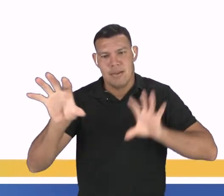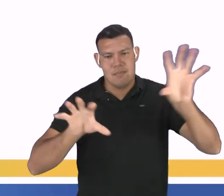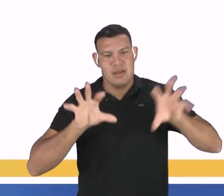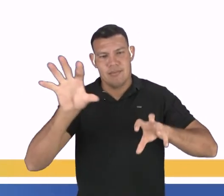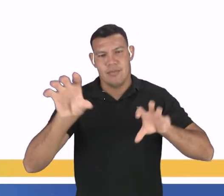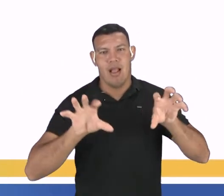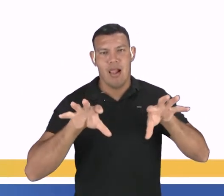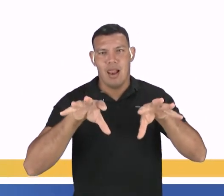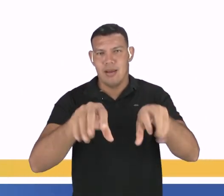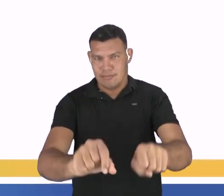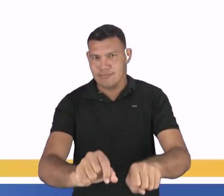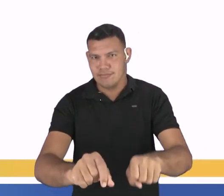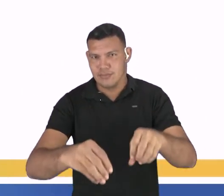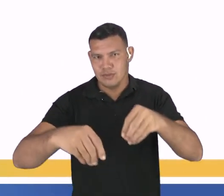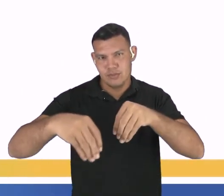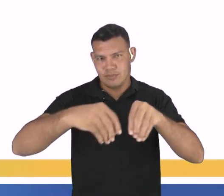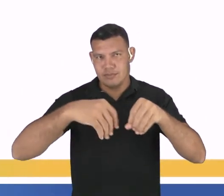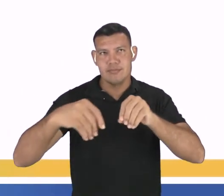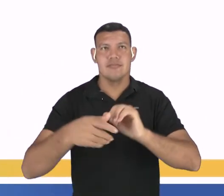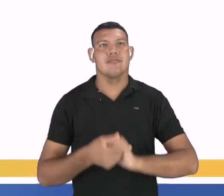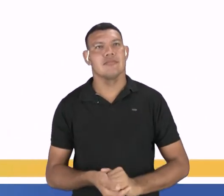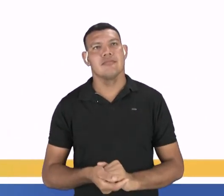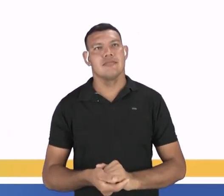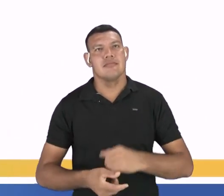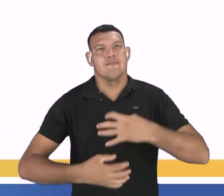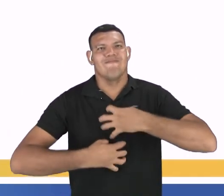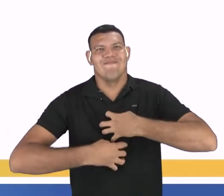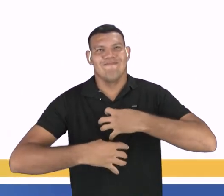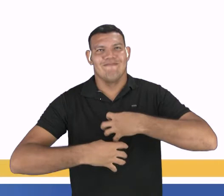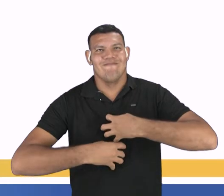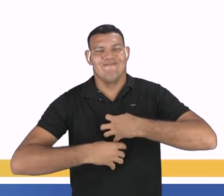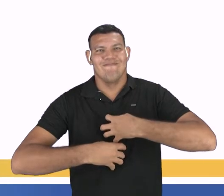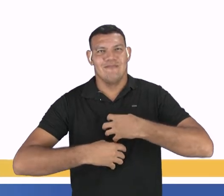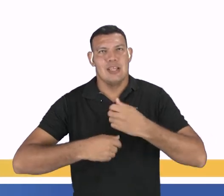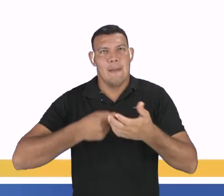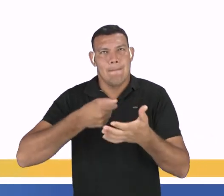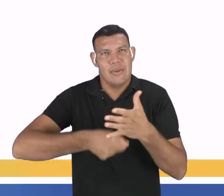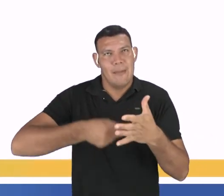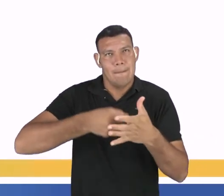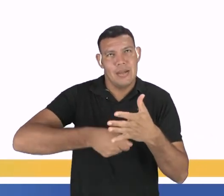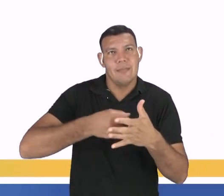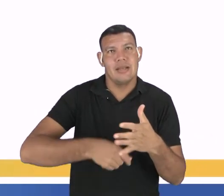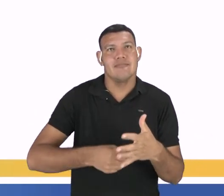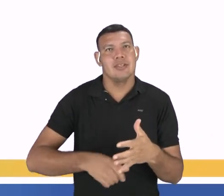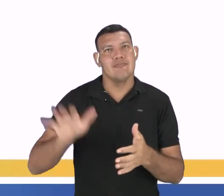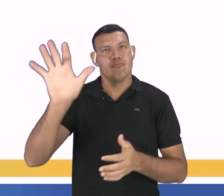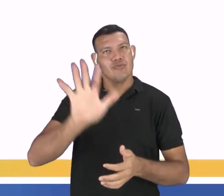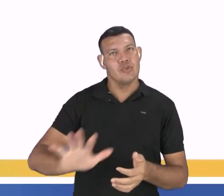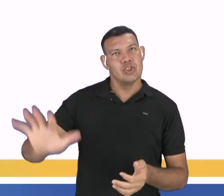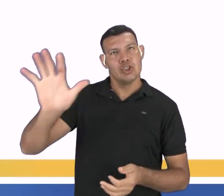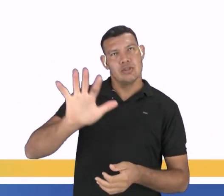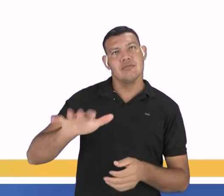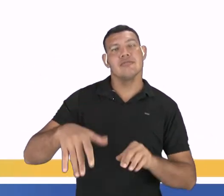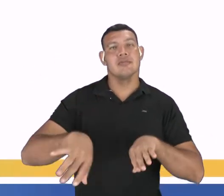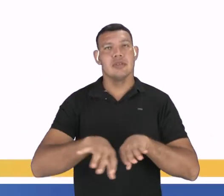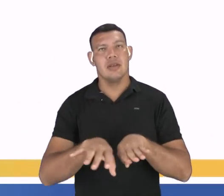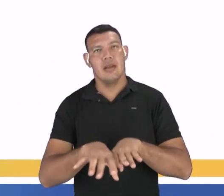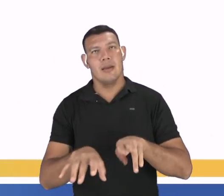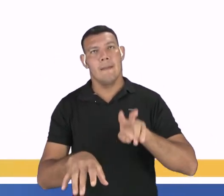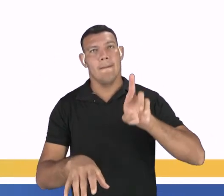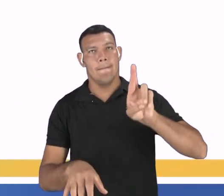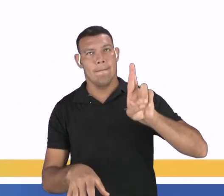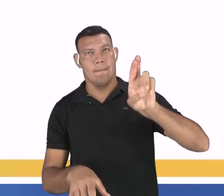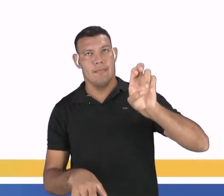terra. Vai intensificar o sentimento nacionalista e revanchista entre estados europeus. Contribuiu para a formação de